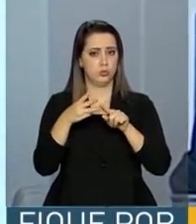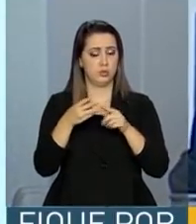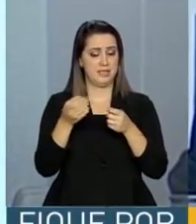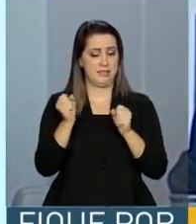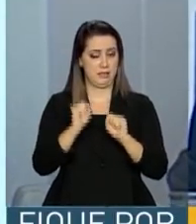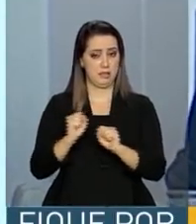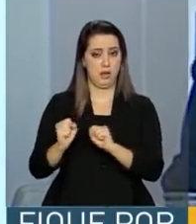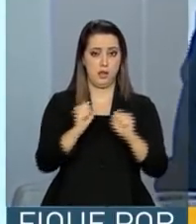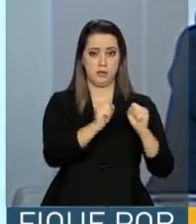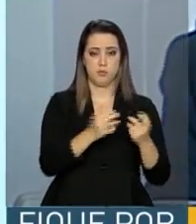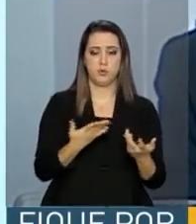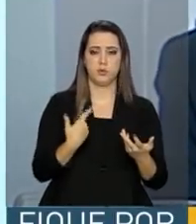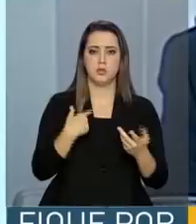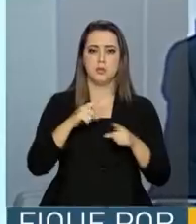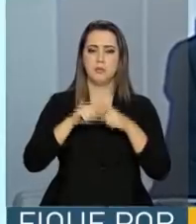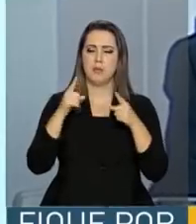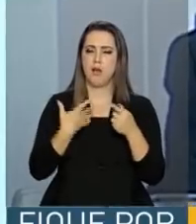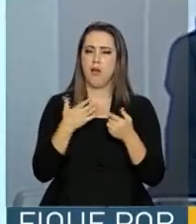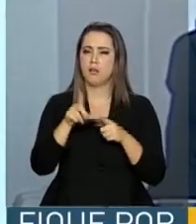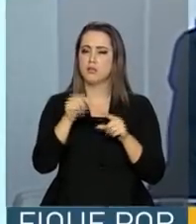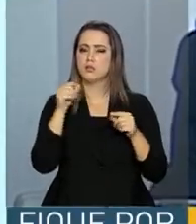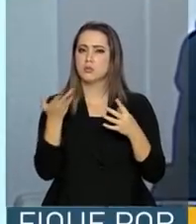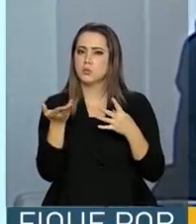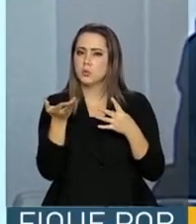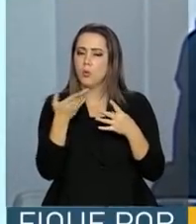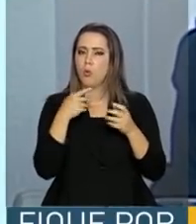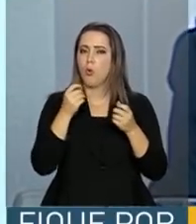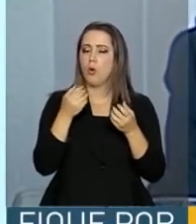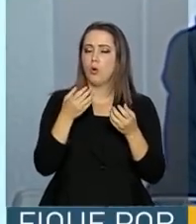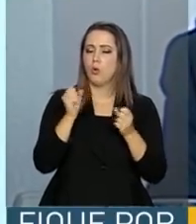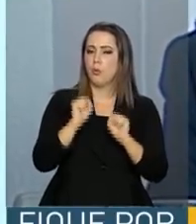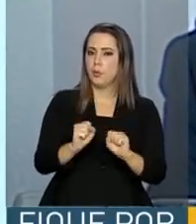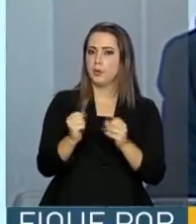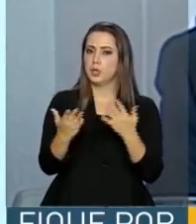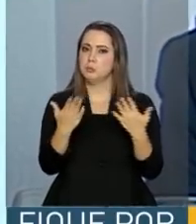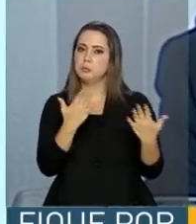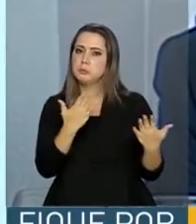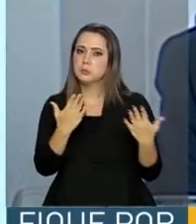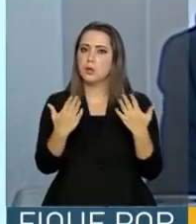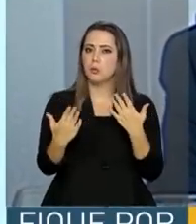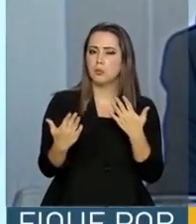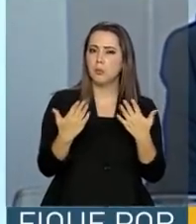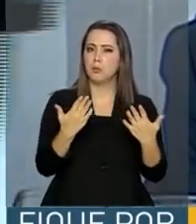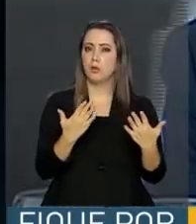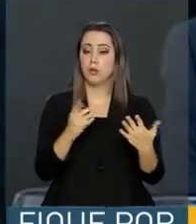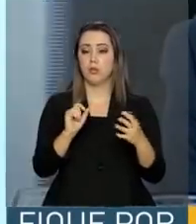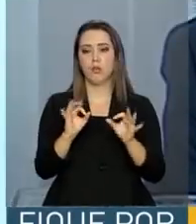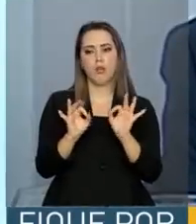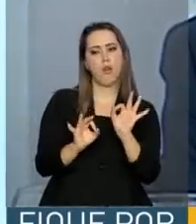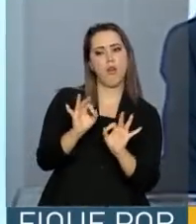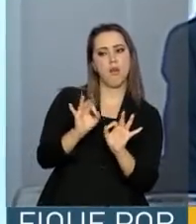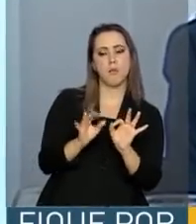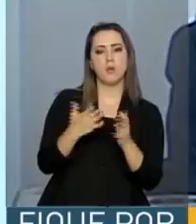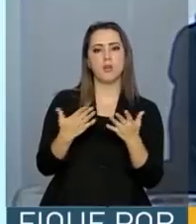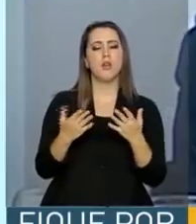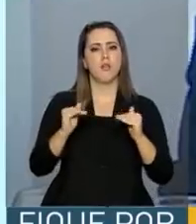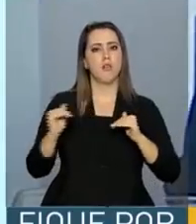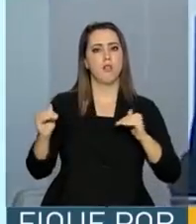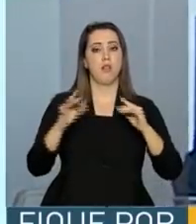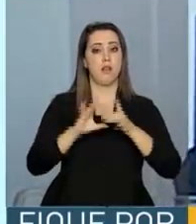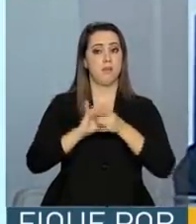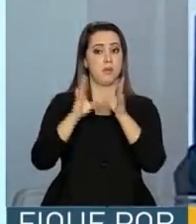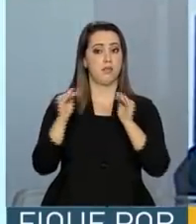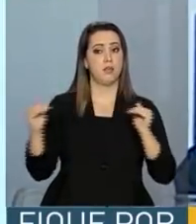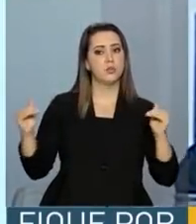que no dizer da constituição era chave política do império ea ele incumbe a velar pela independência e harmonia dos demais poderes tudo